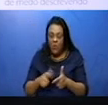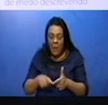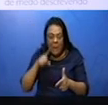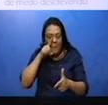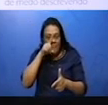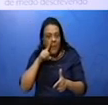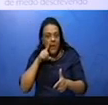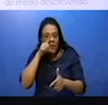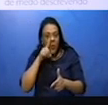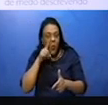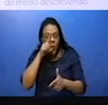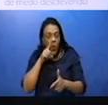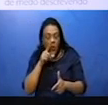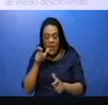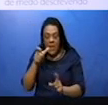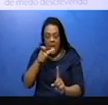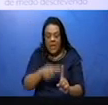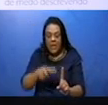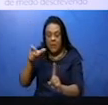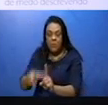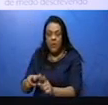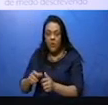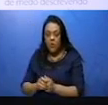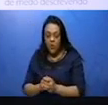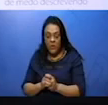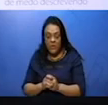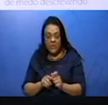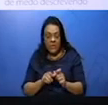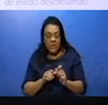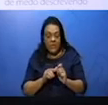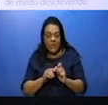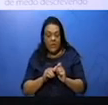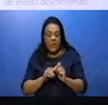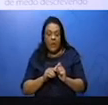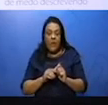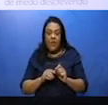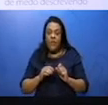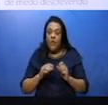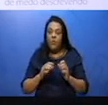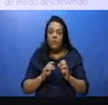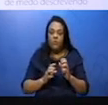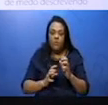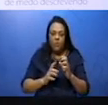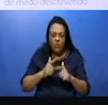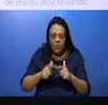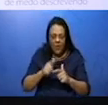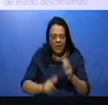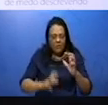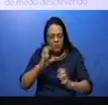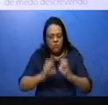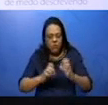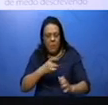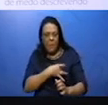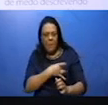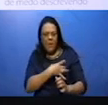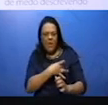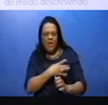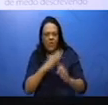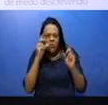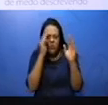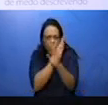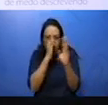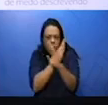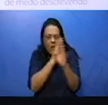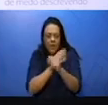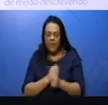e aterrorizante, e isso instigando o leitor. Quando nós chegamos nessa parte, nós somos instigados a continuar a leitura para saber o